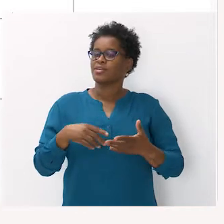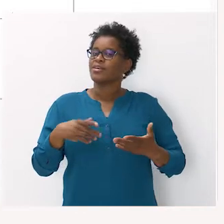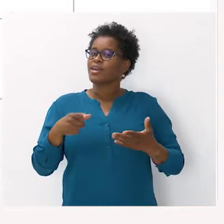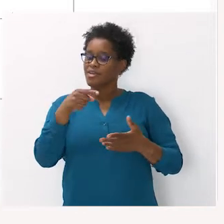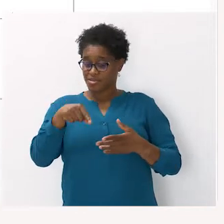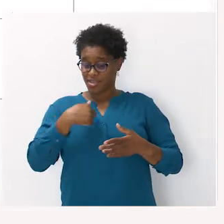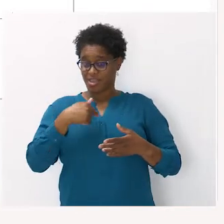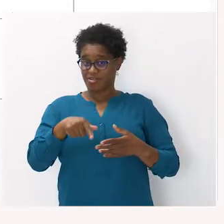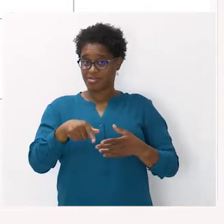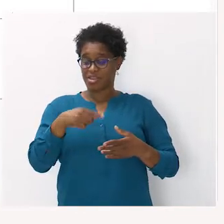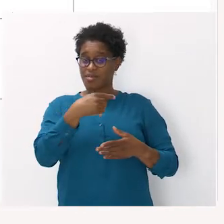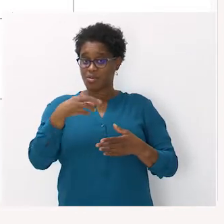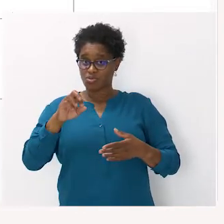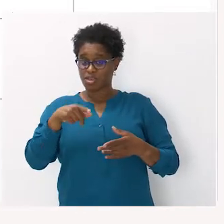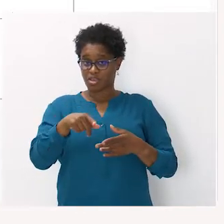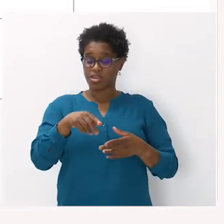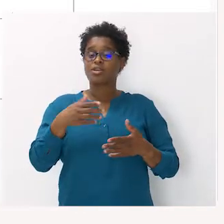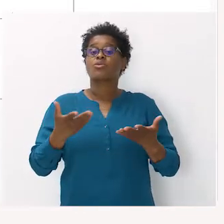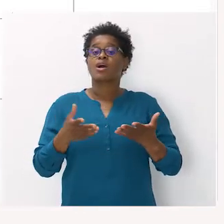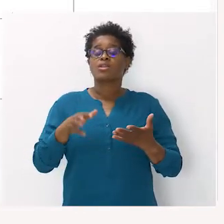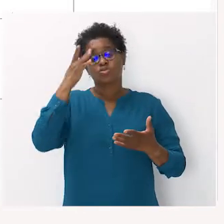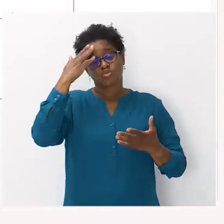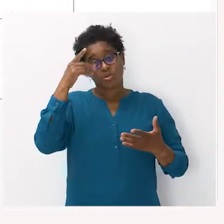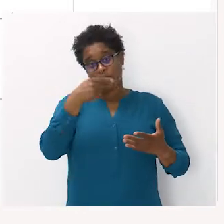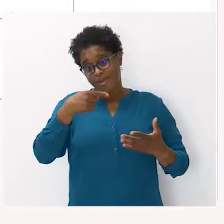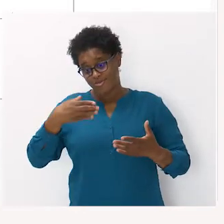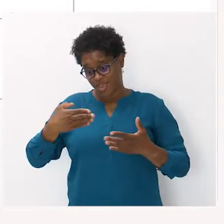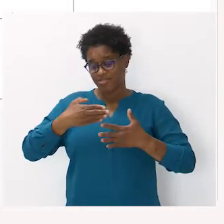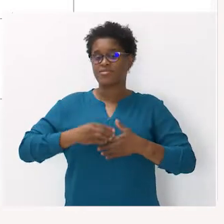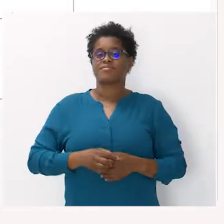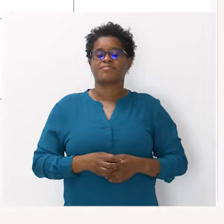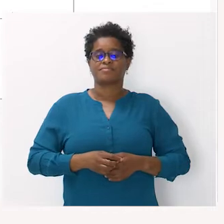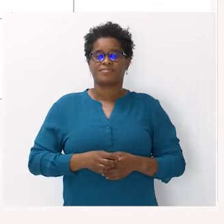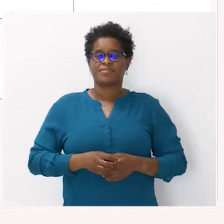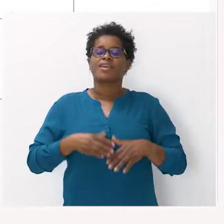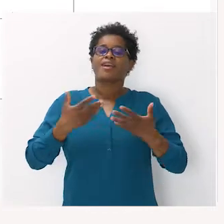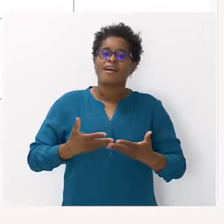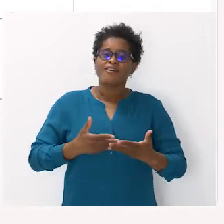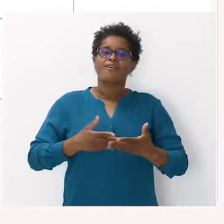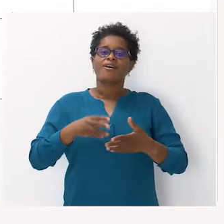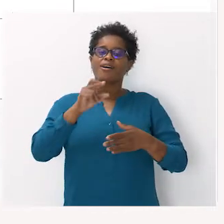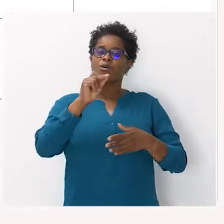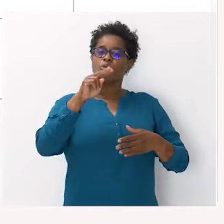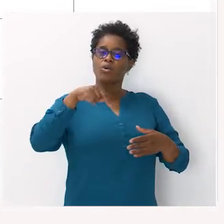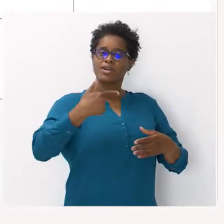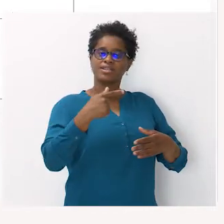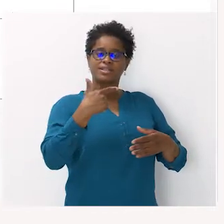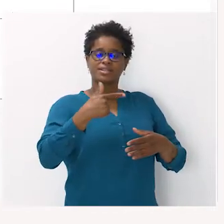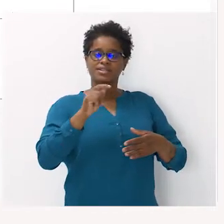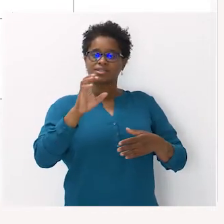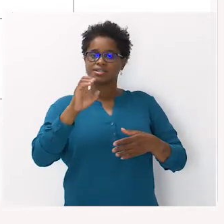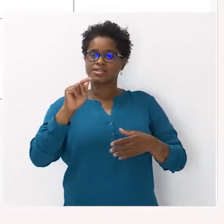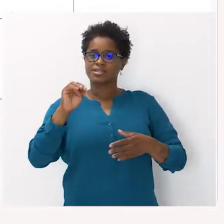aqui. Qual é o sucessor de menos 8? É o número menos 7. E agora o antecessor?